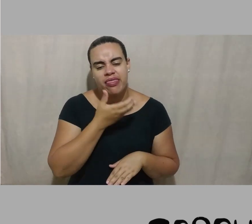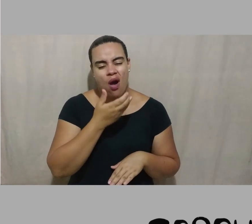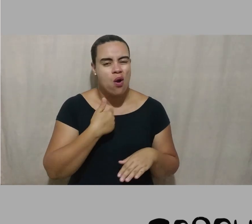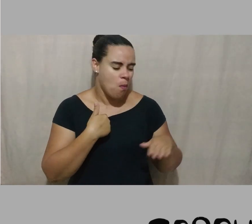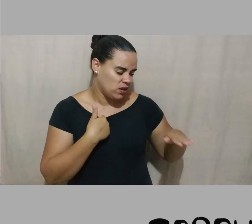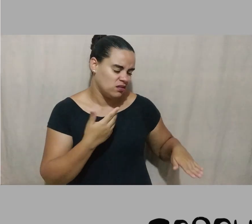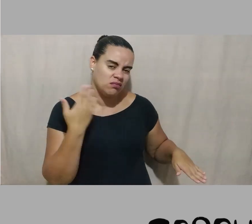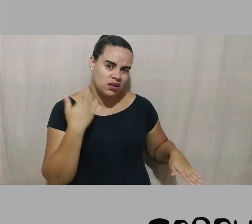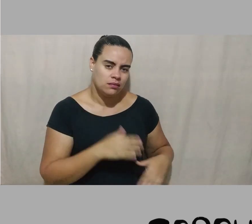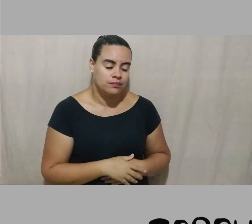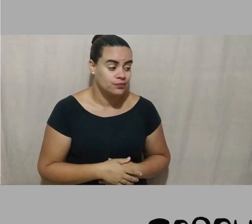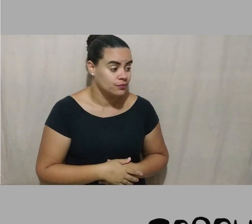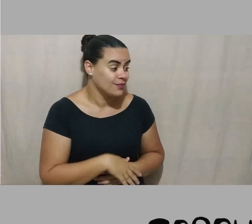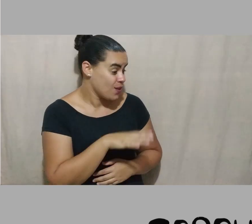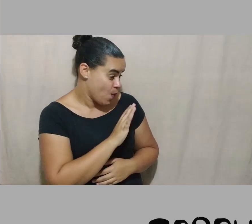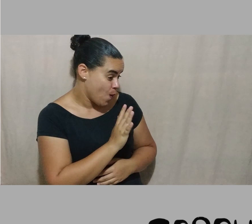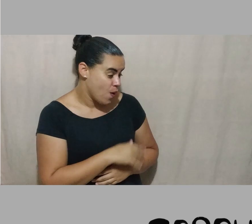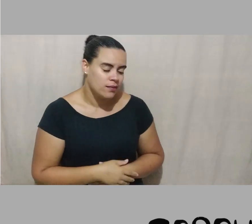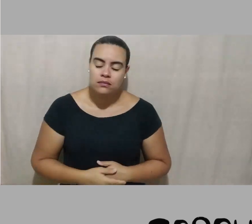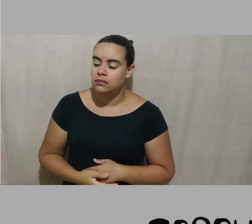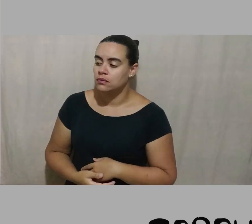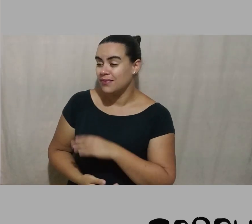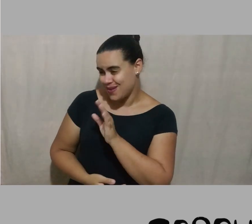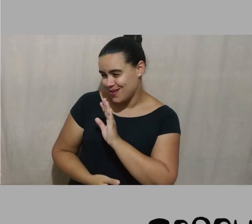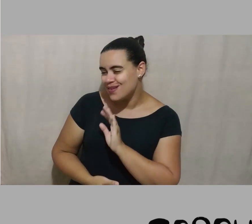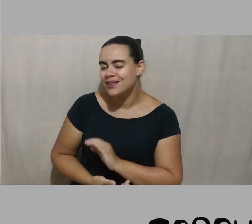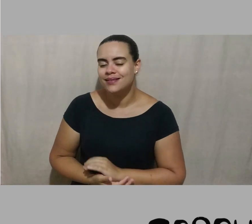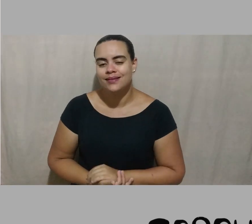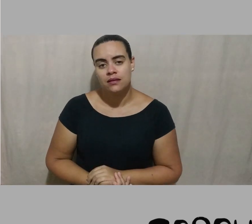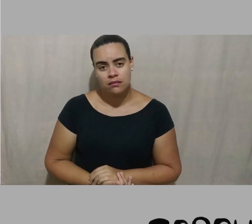no Natal quando eu era criança. Oi, Ana. Ah, oi, João.